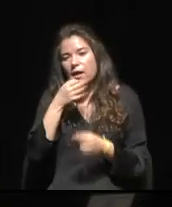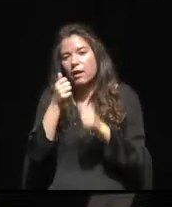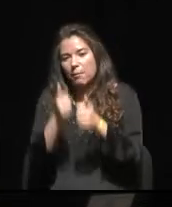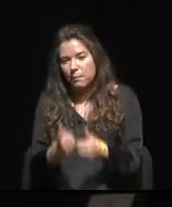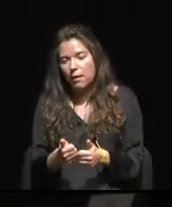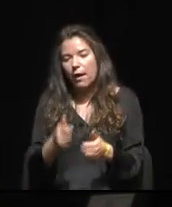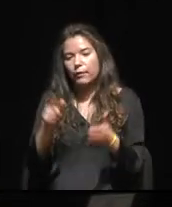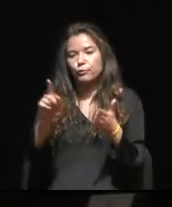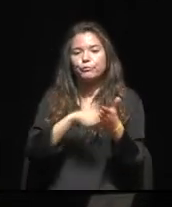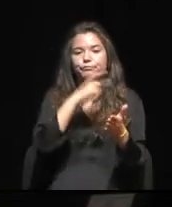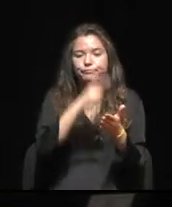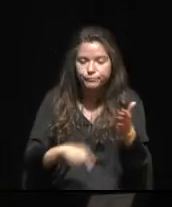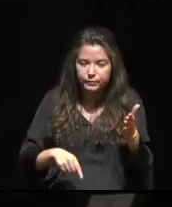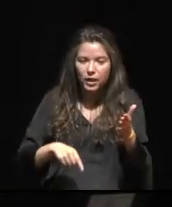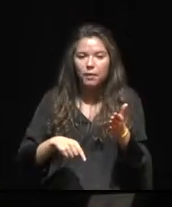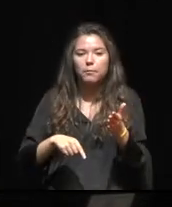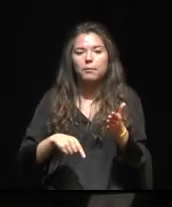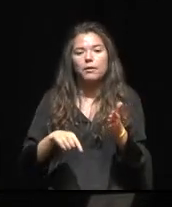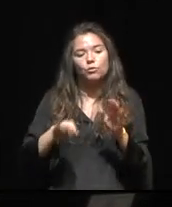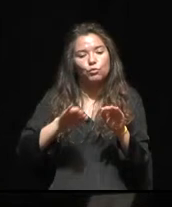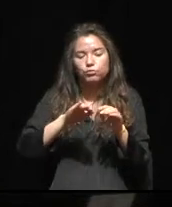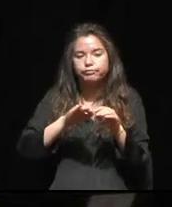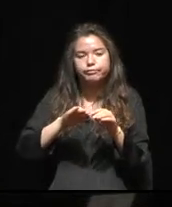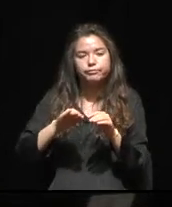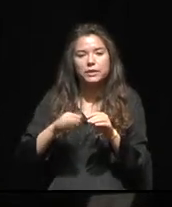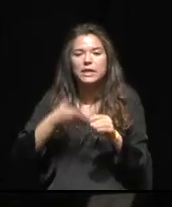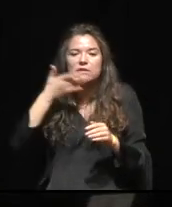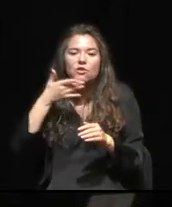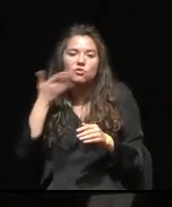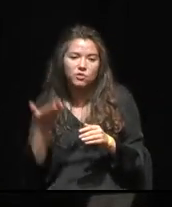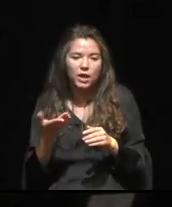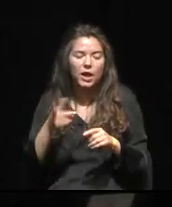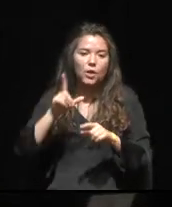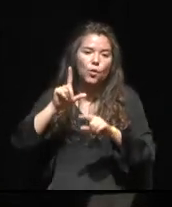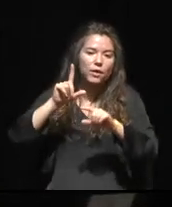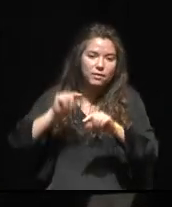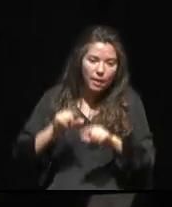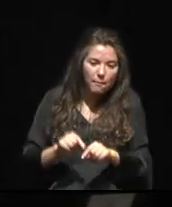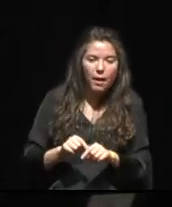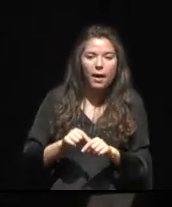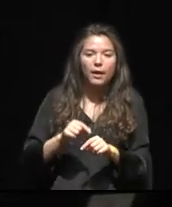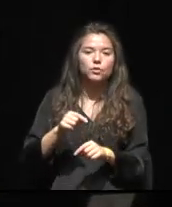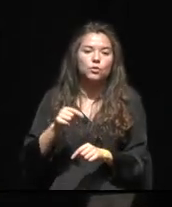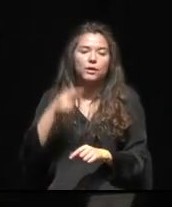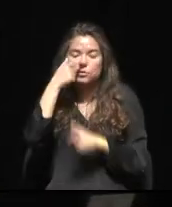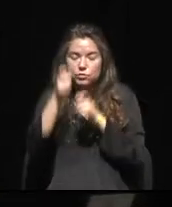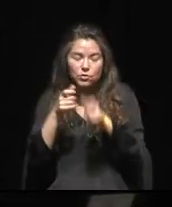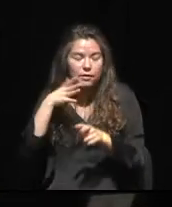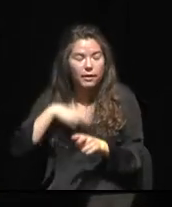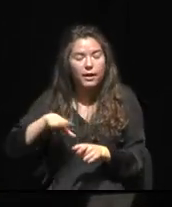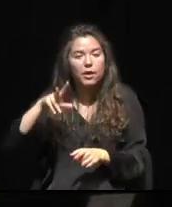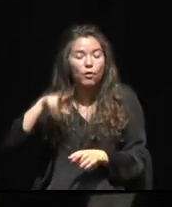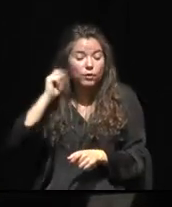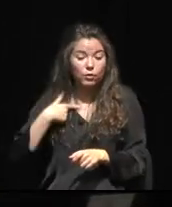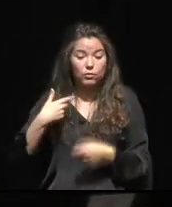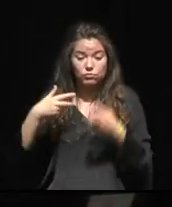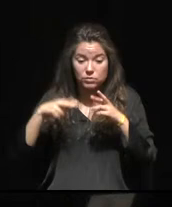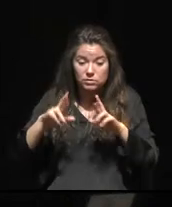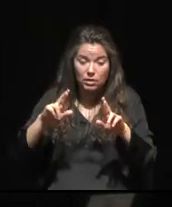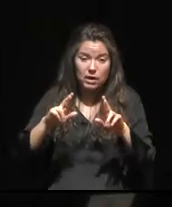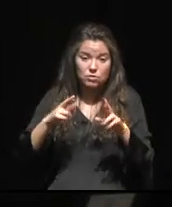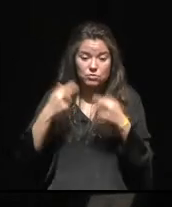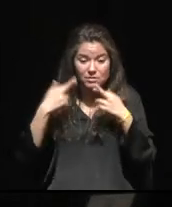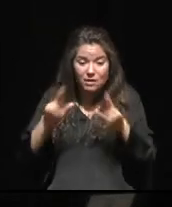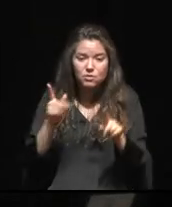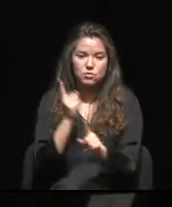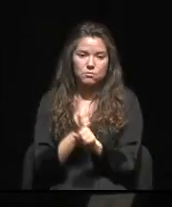dos cancelamentos dos extremismos e dos populismos o que mais desejo e desejo mesmo do fundo do coração